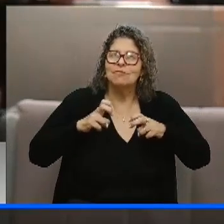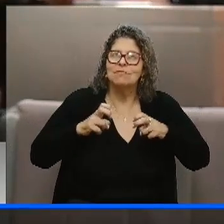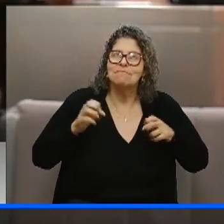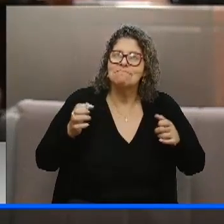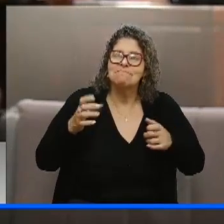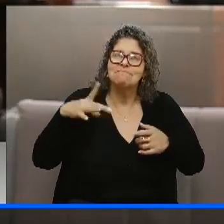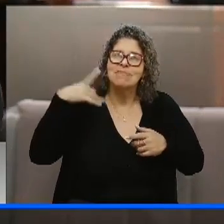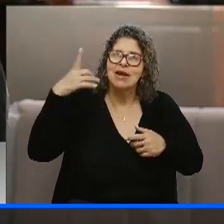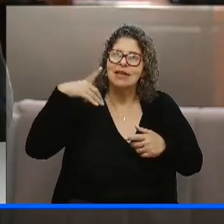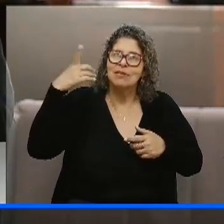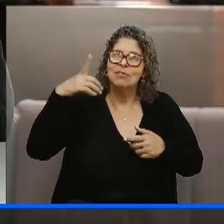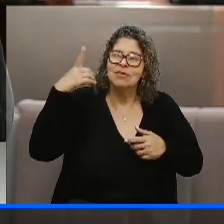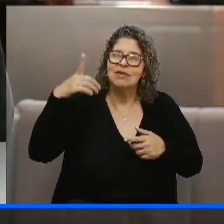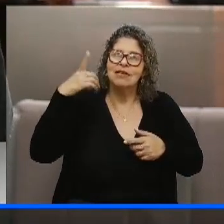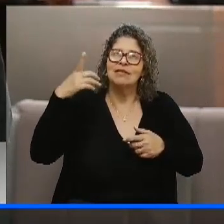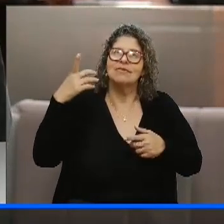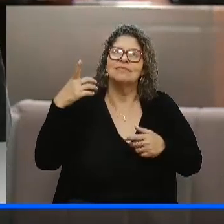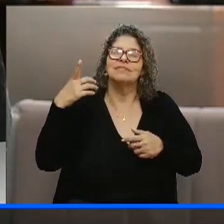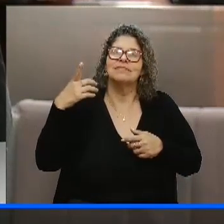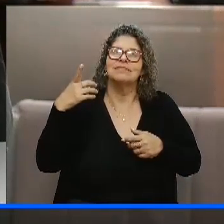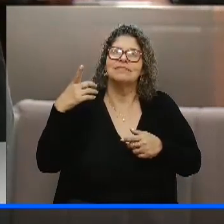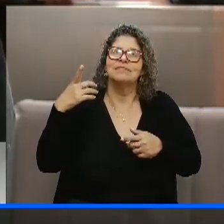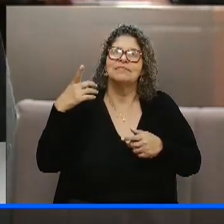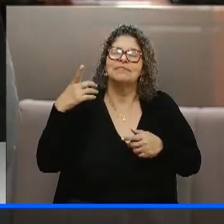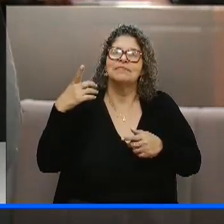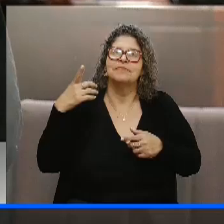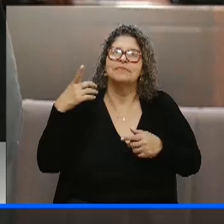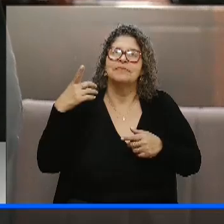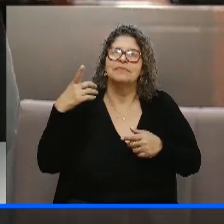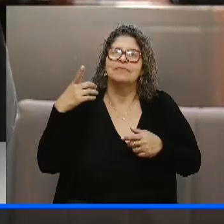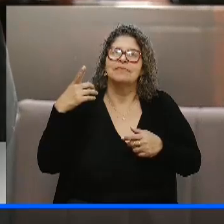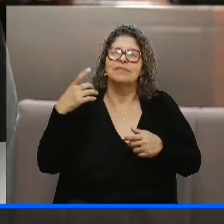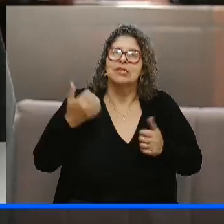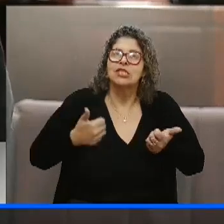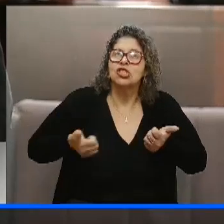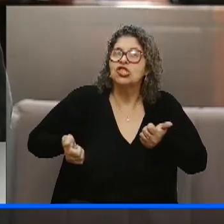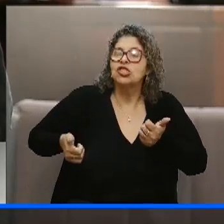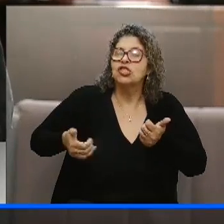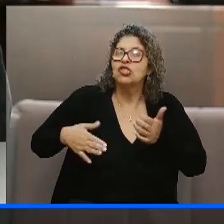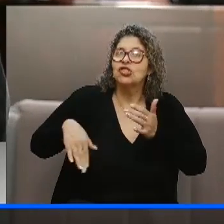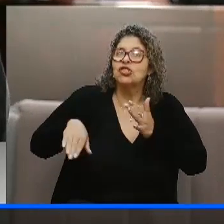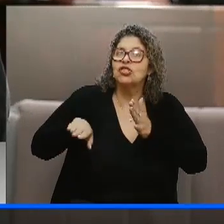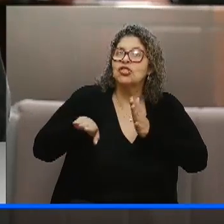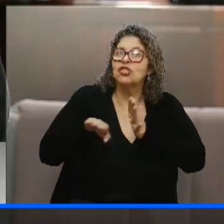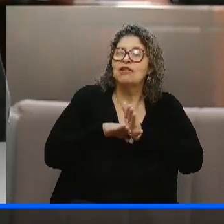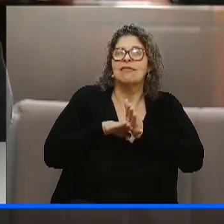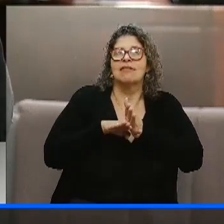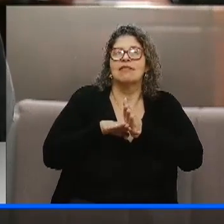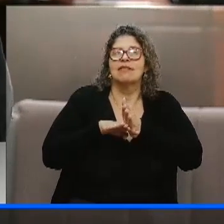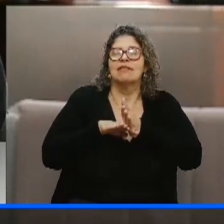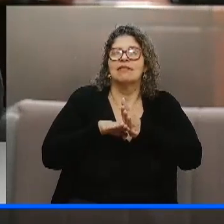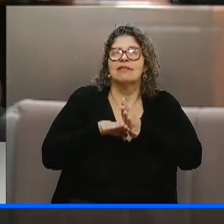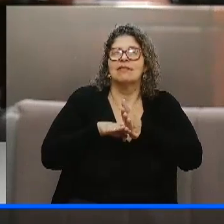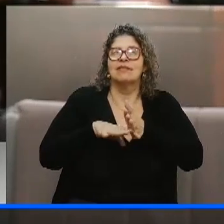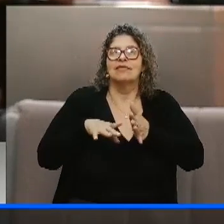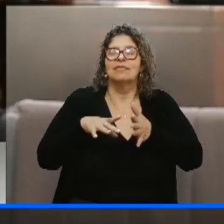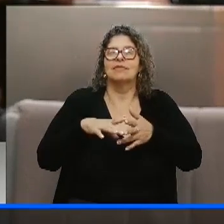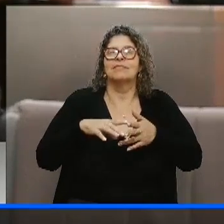que chega para engrandecer o nosso parlamento gaúcho na